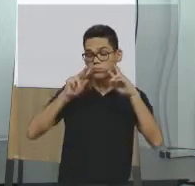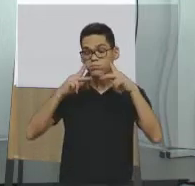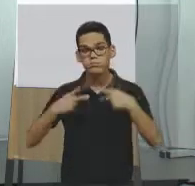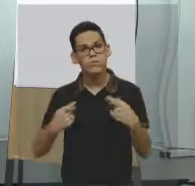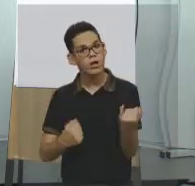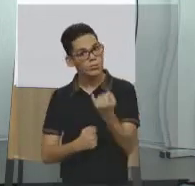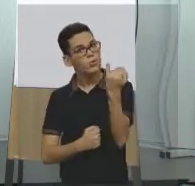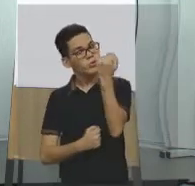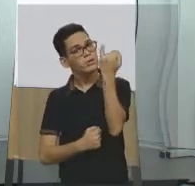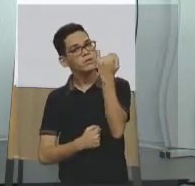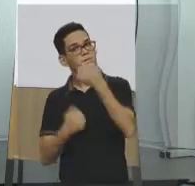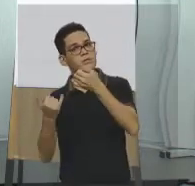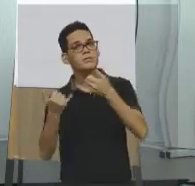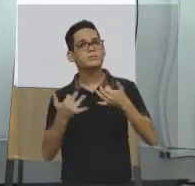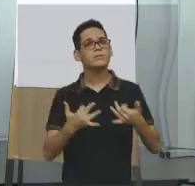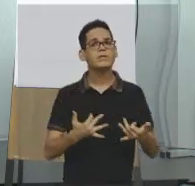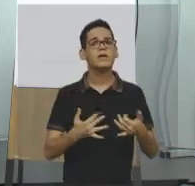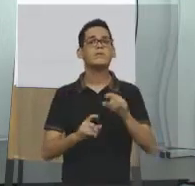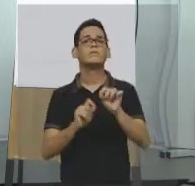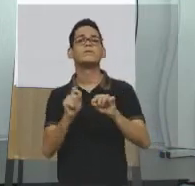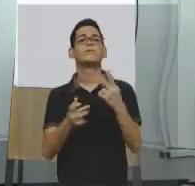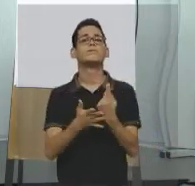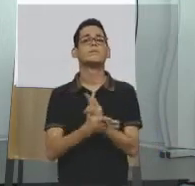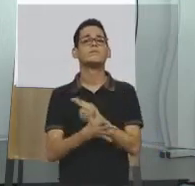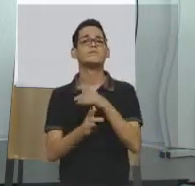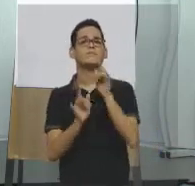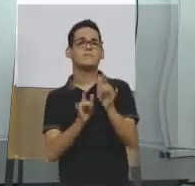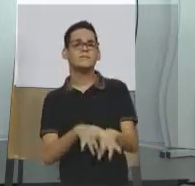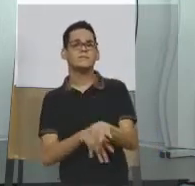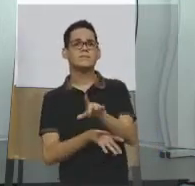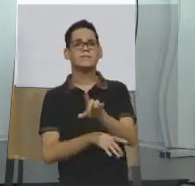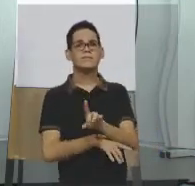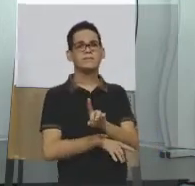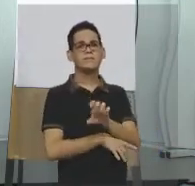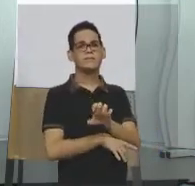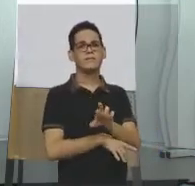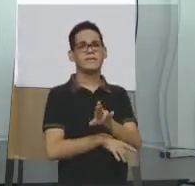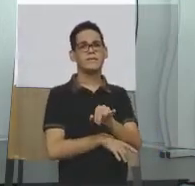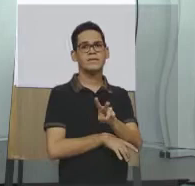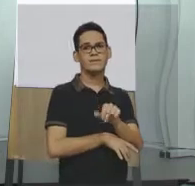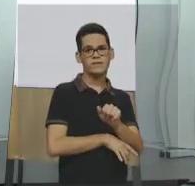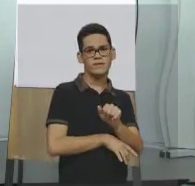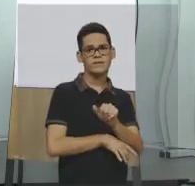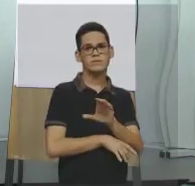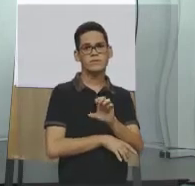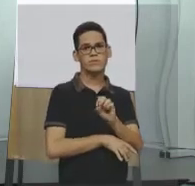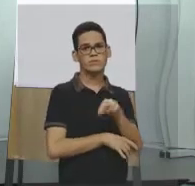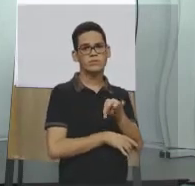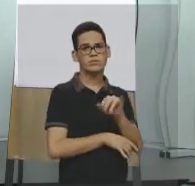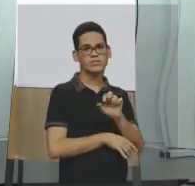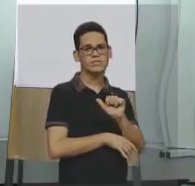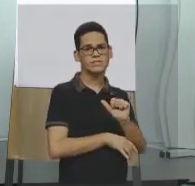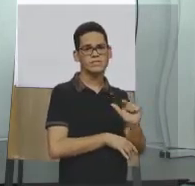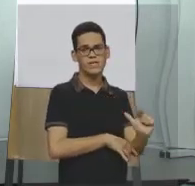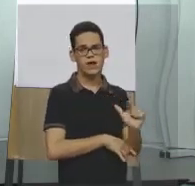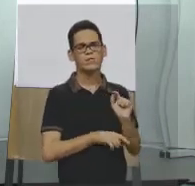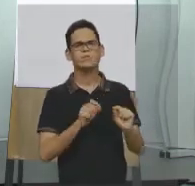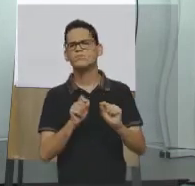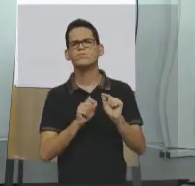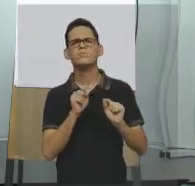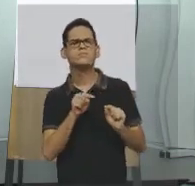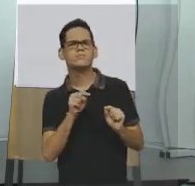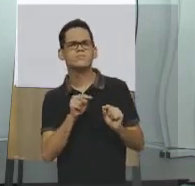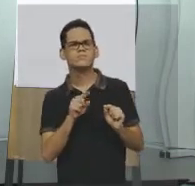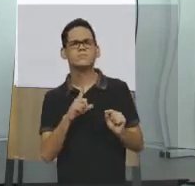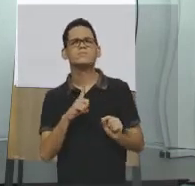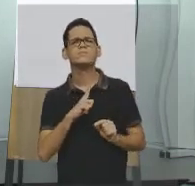para explicar a deriva continental. Vamos lembrar um pouquinho o que é a deriva continental. A deriva continental ela